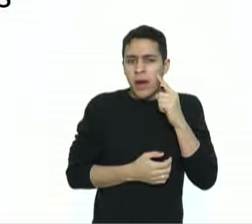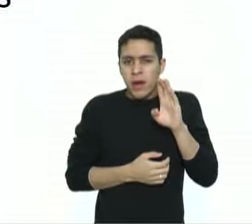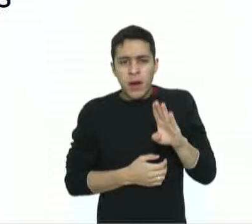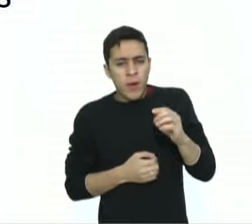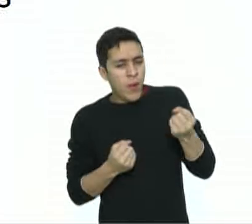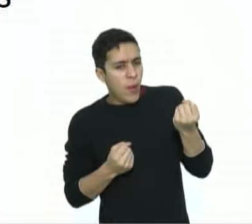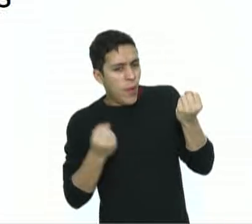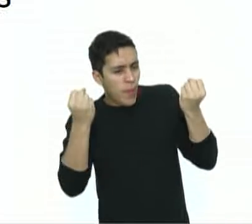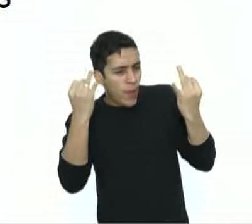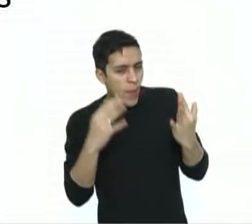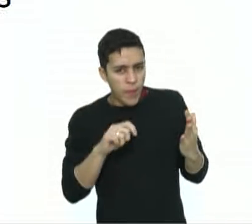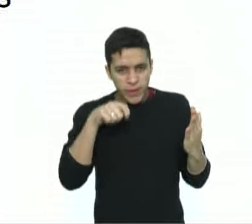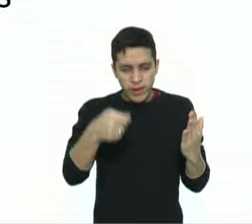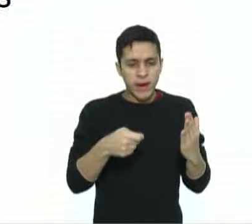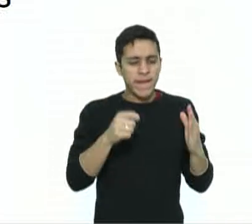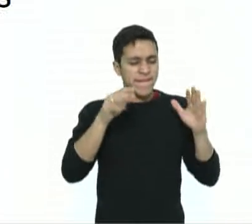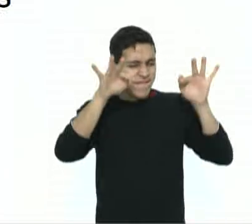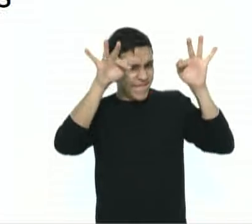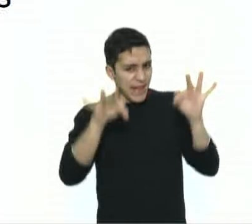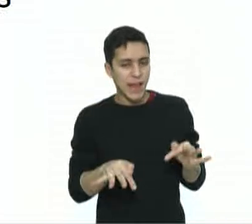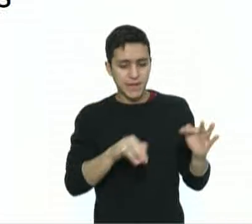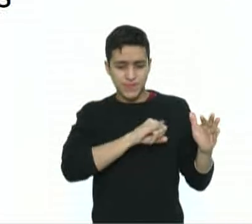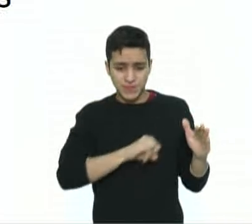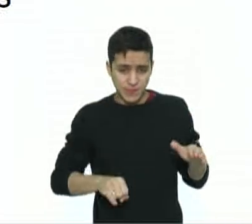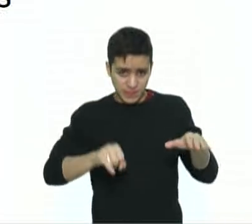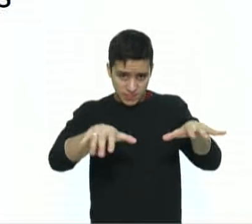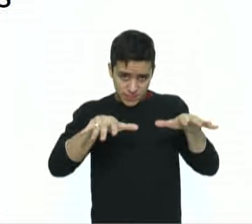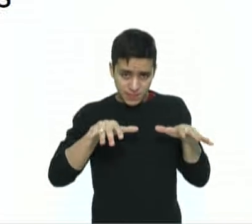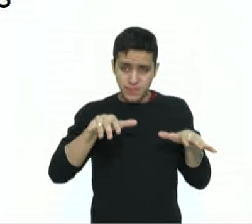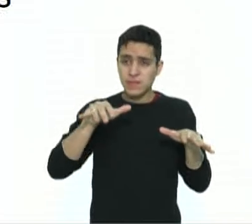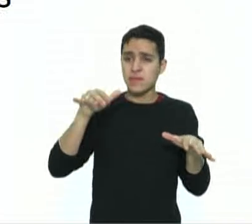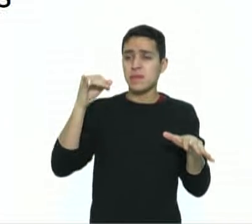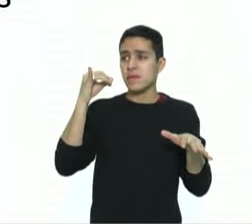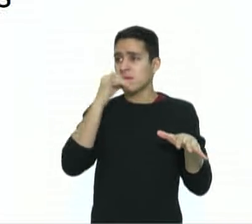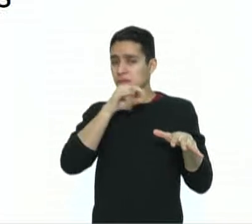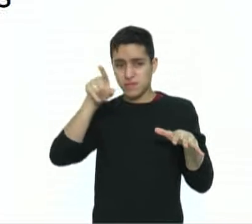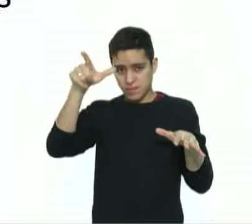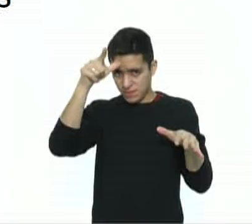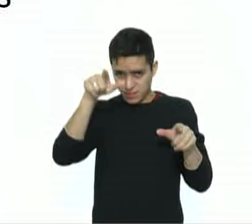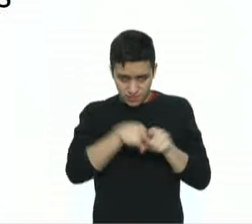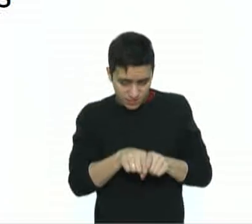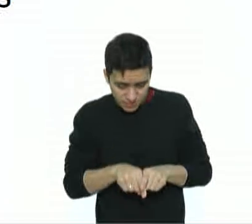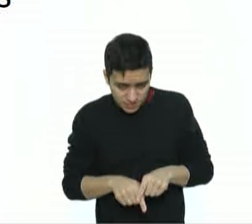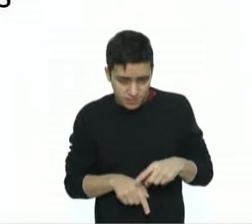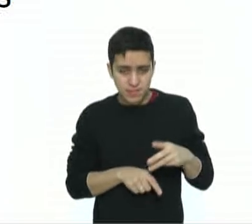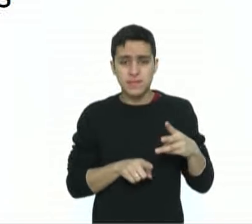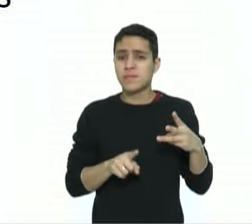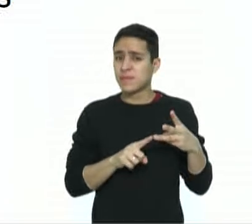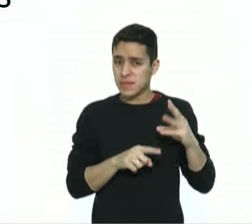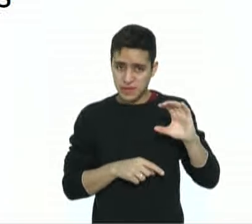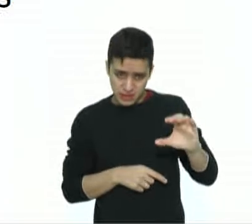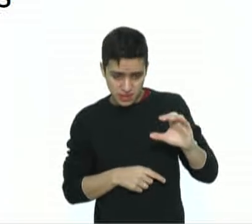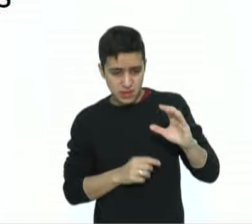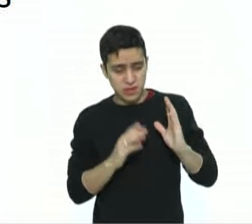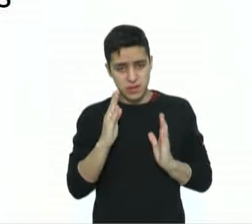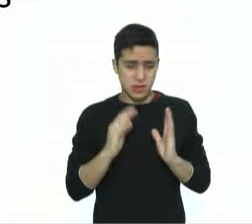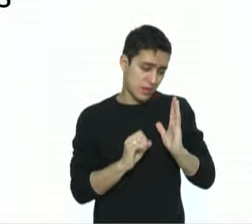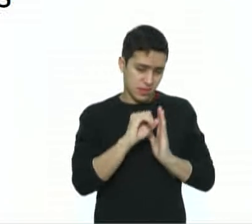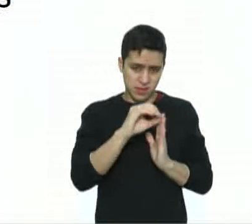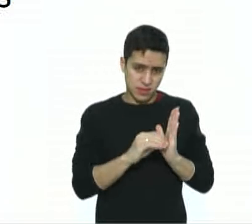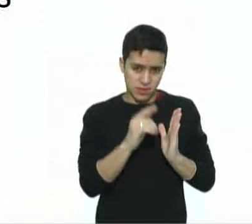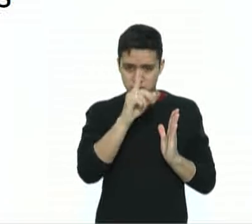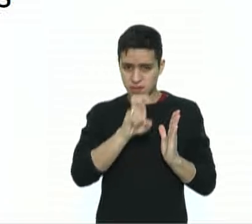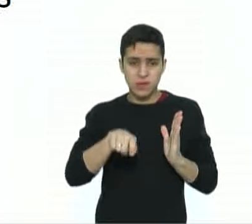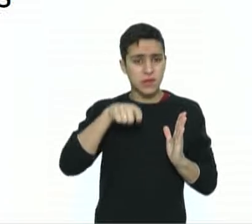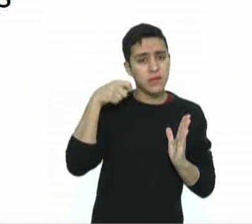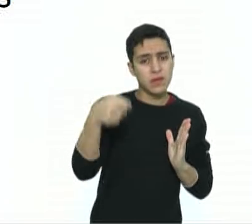fala sobre o final do imperialismo alemão e italiano. Letra C, durante o século XV, fala sobre o